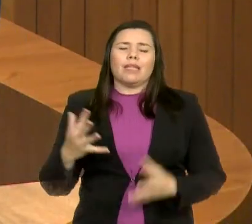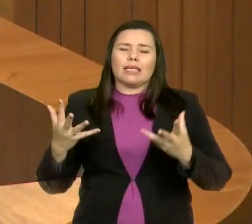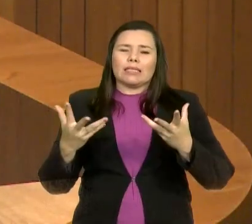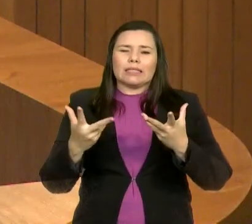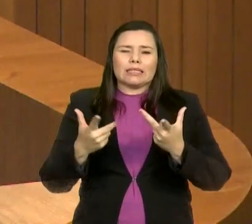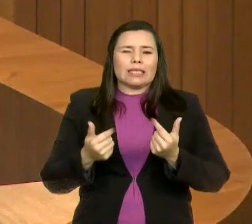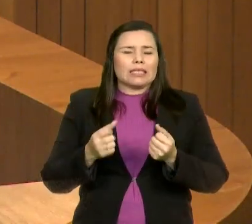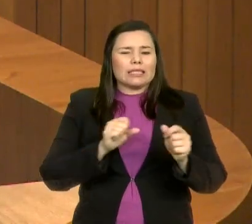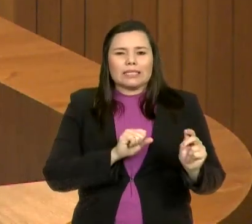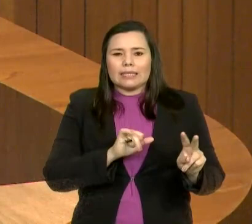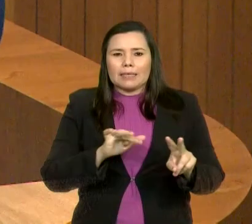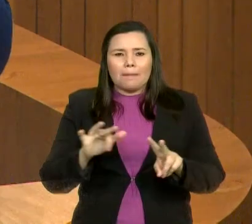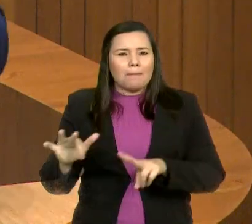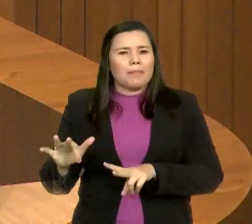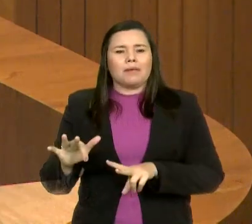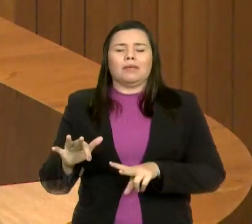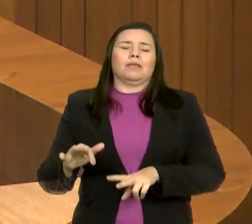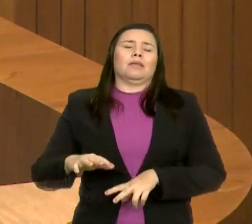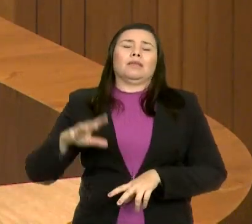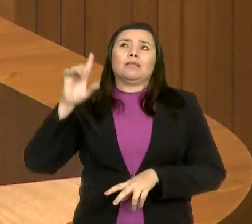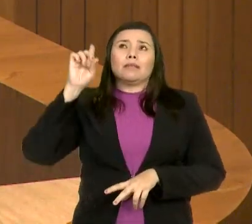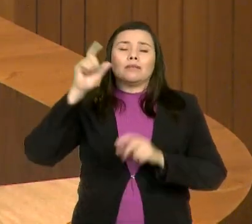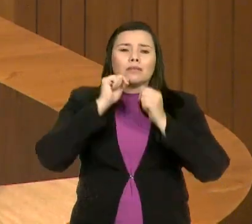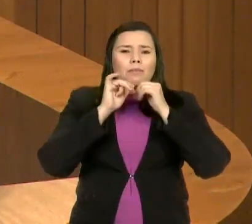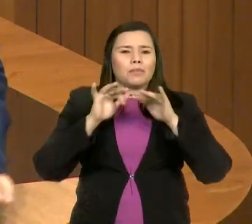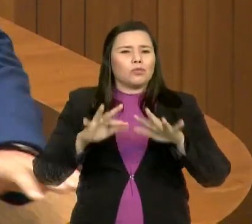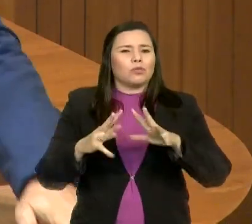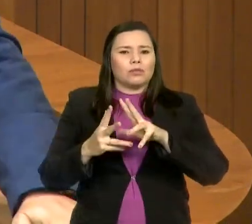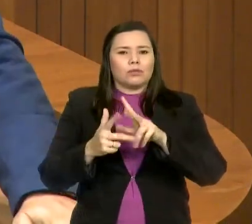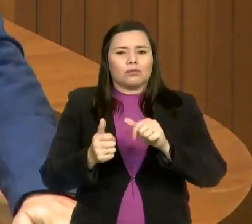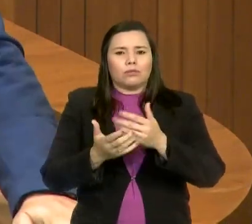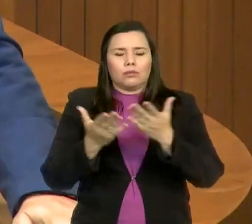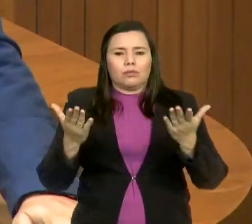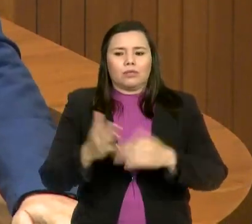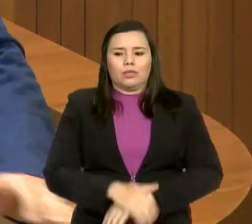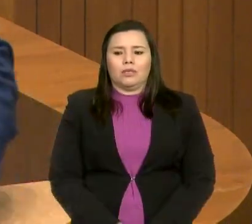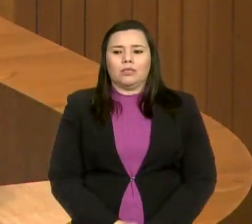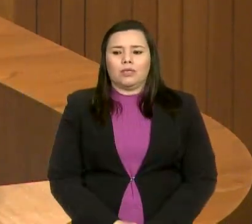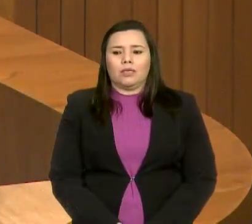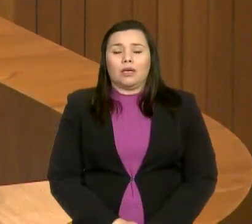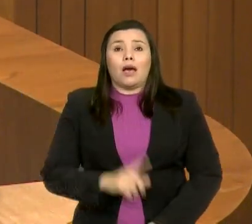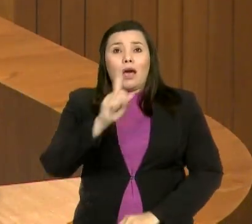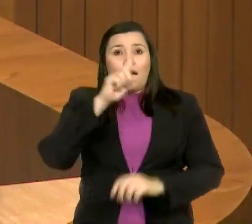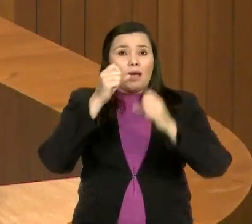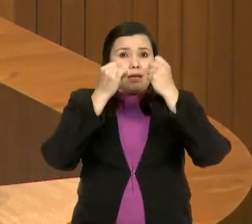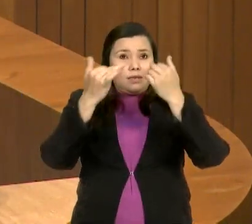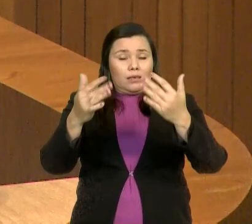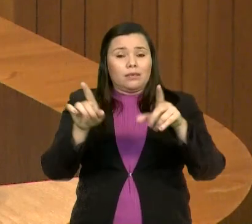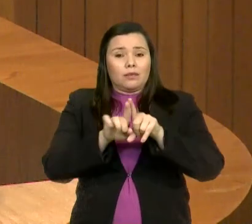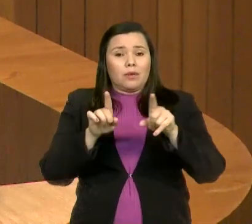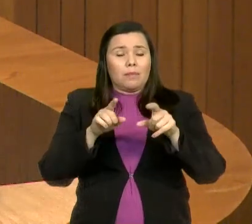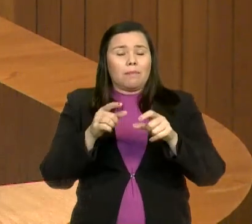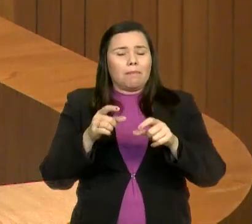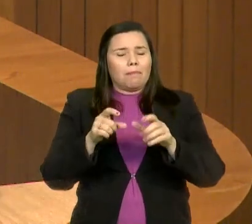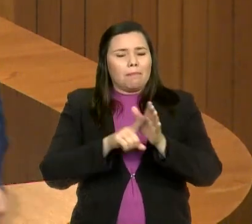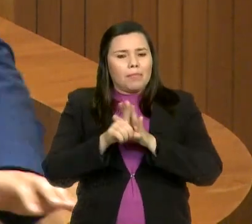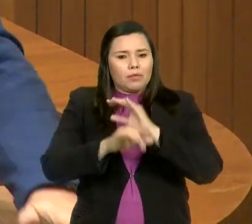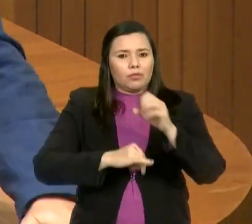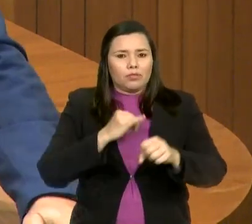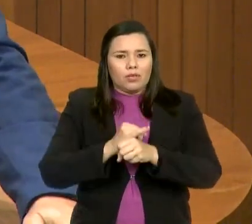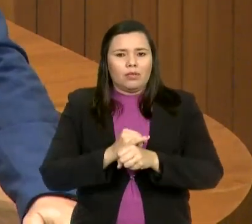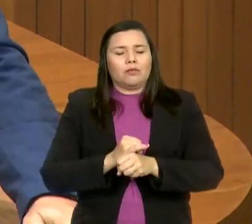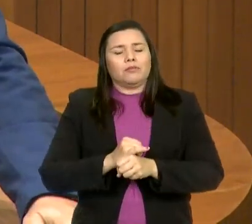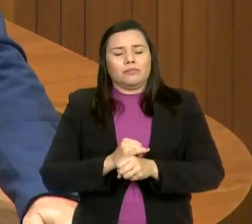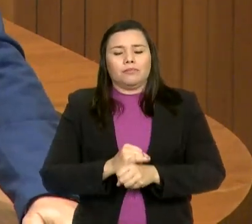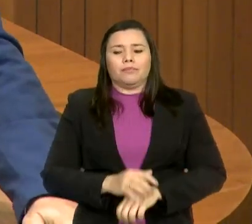possa abençoar, cumprimentar os internautas, galeria, todos os deputados aqui presentes. Quero iniciar falando